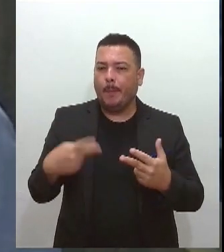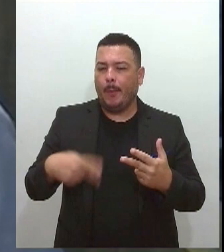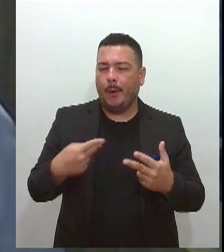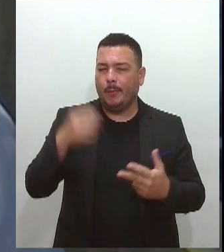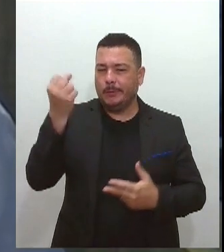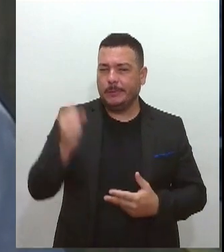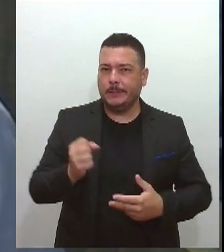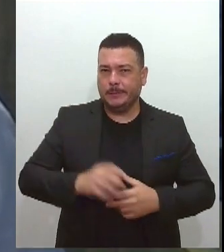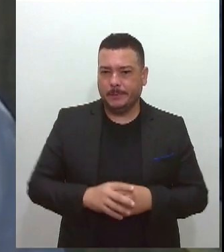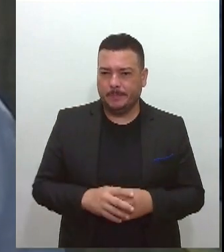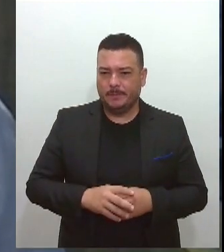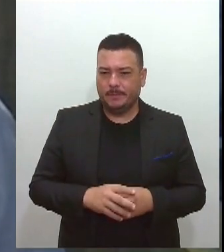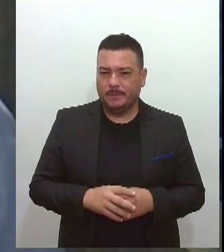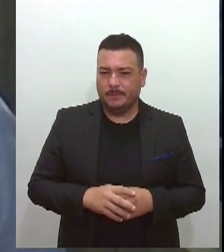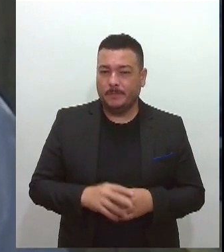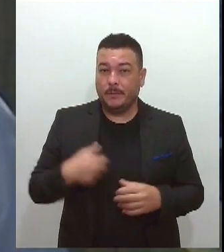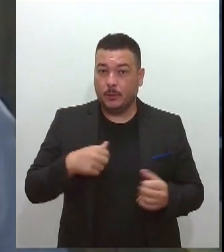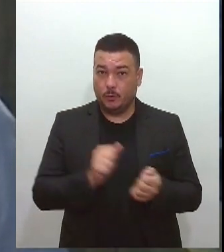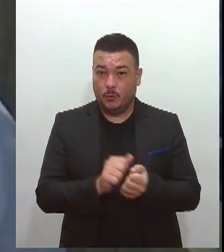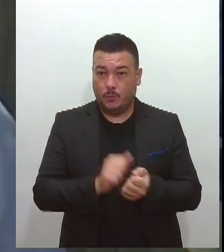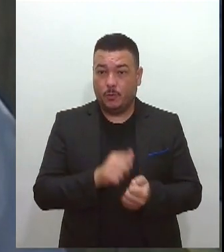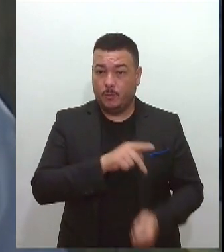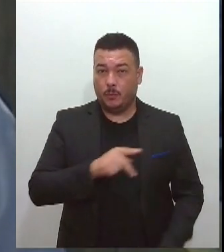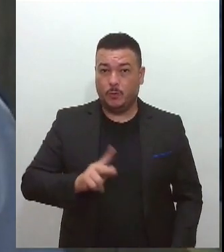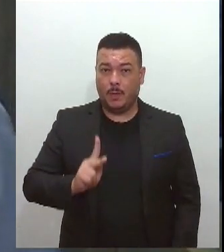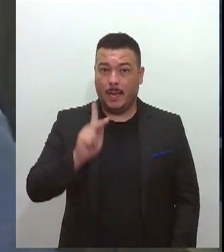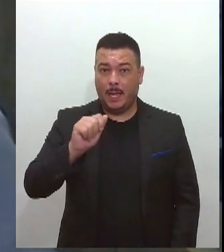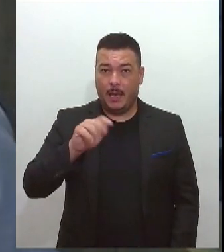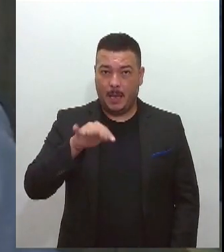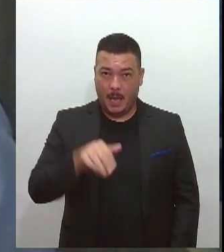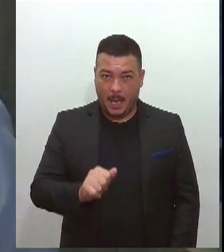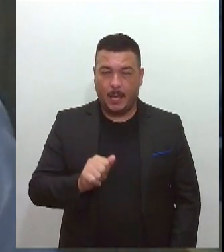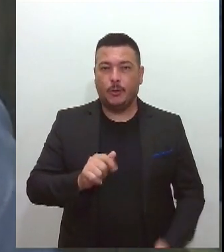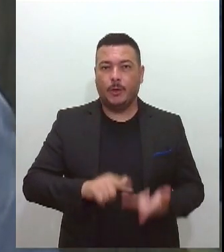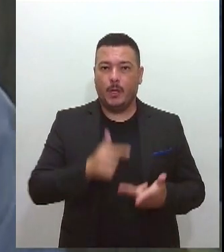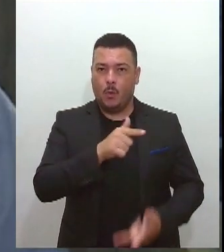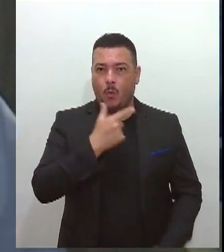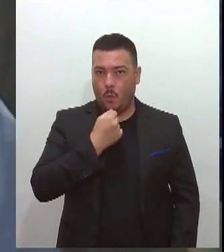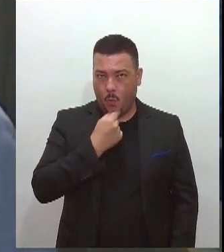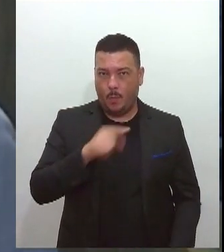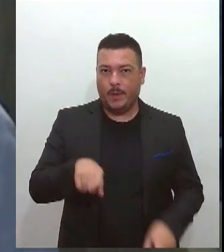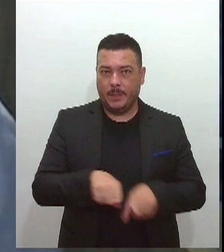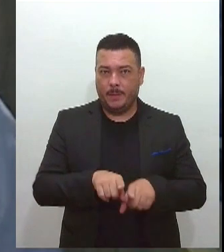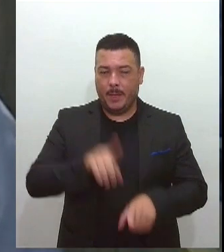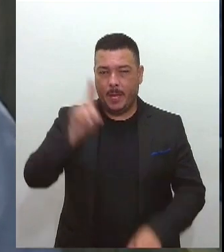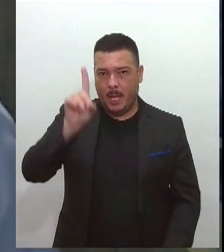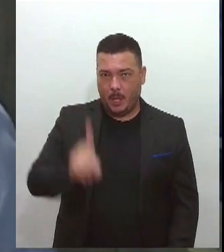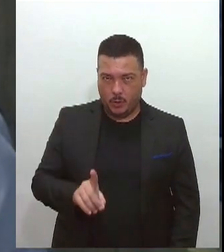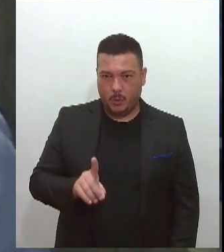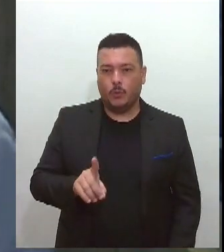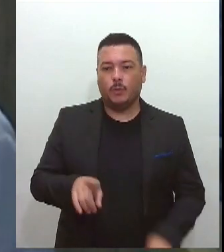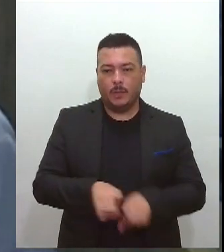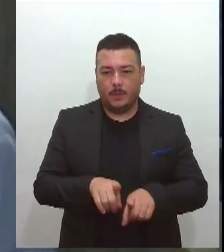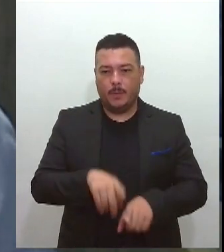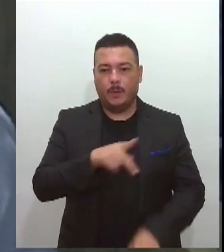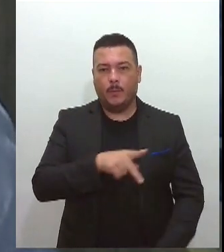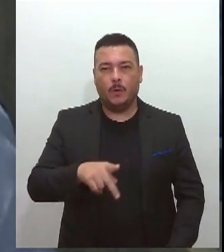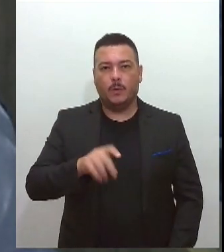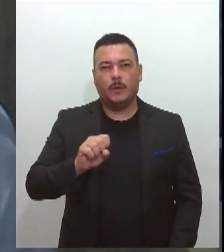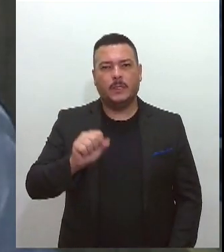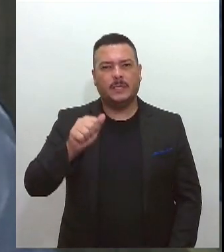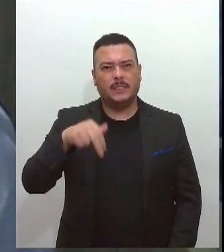junto comigo a professora Cátia Emanuele, o professor Magno Jesus e a diretora e também a professora Sanara Viana, né, diretora do